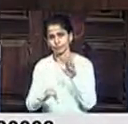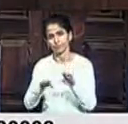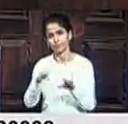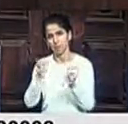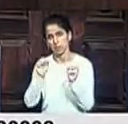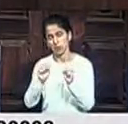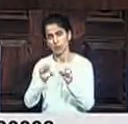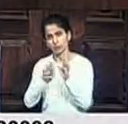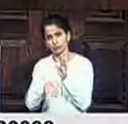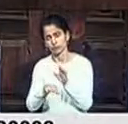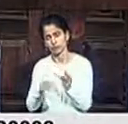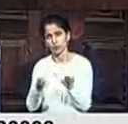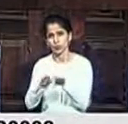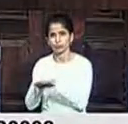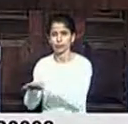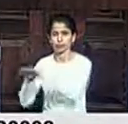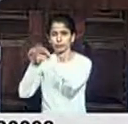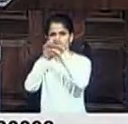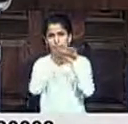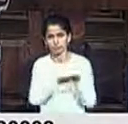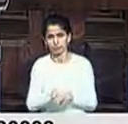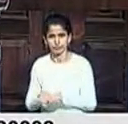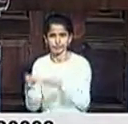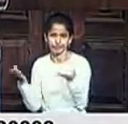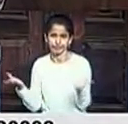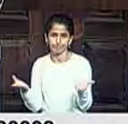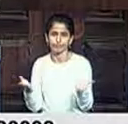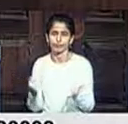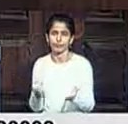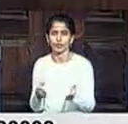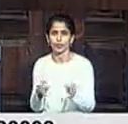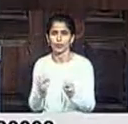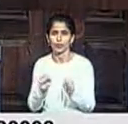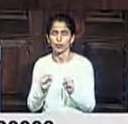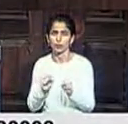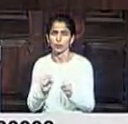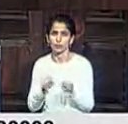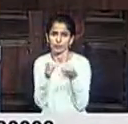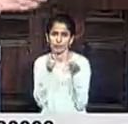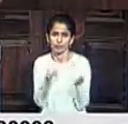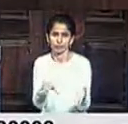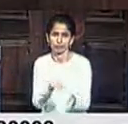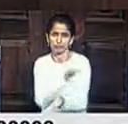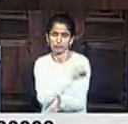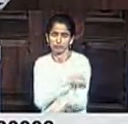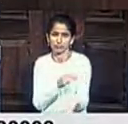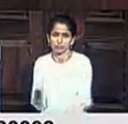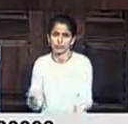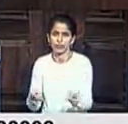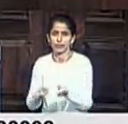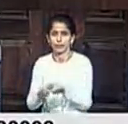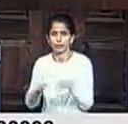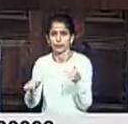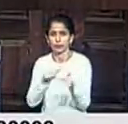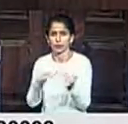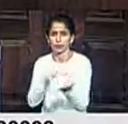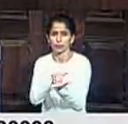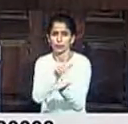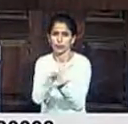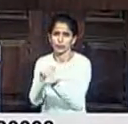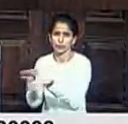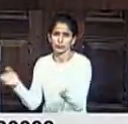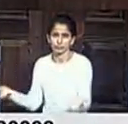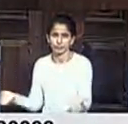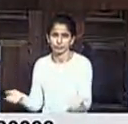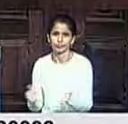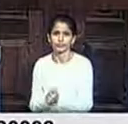São Paulo, para as fábricas não abandonarem o Rio e quebra do emprego dos trabalhadores da área